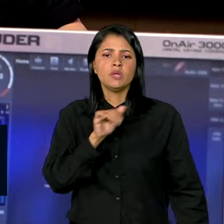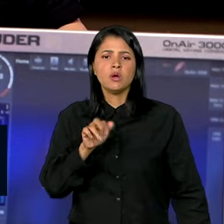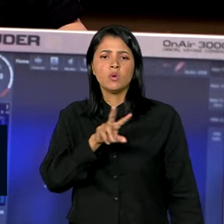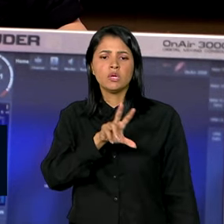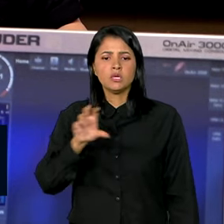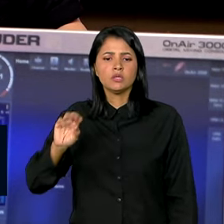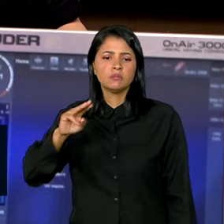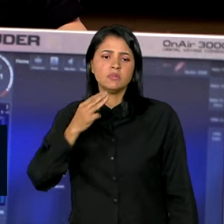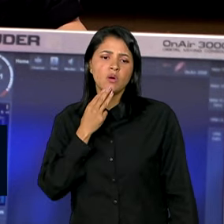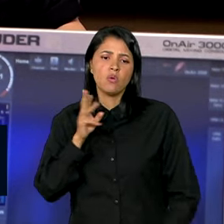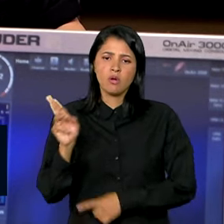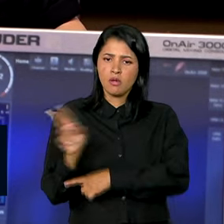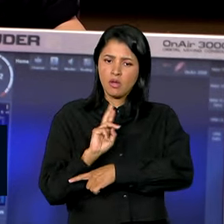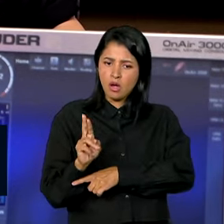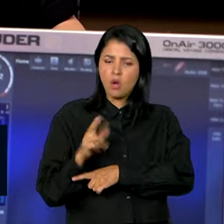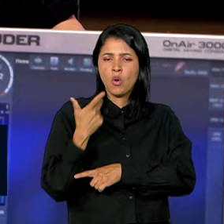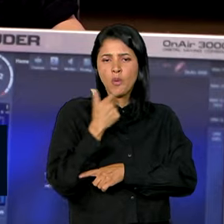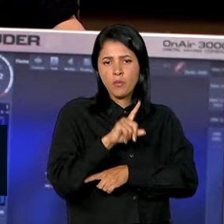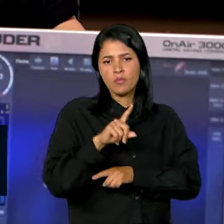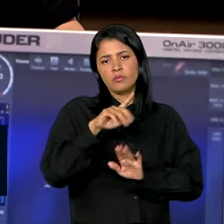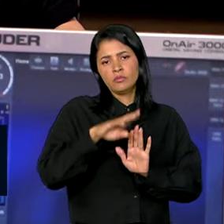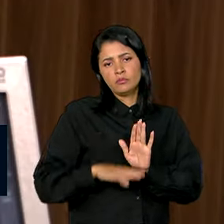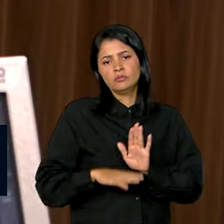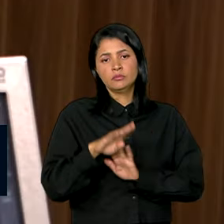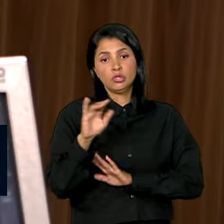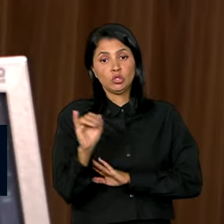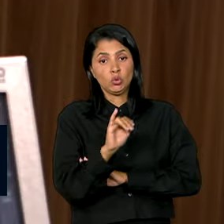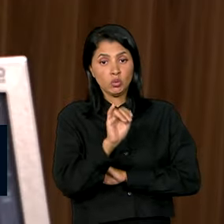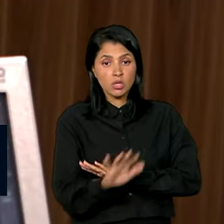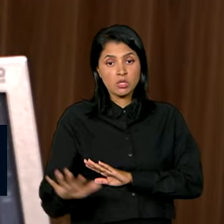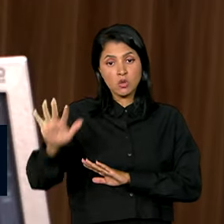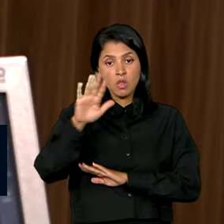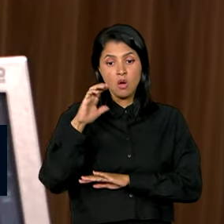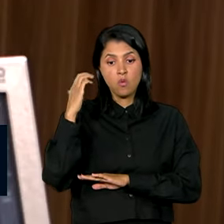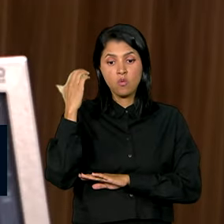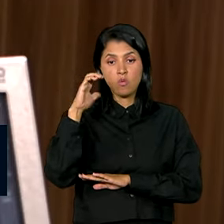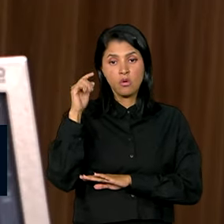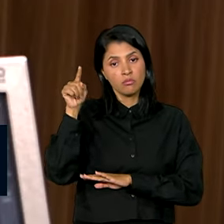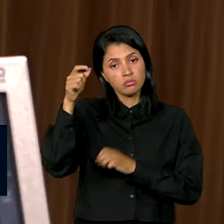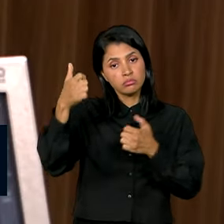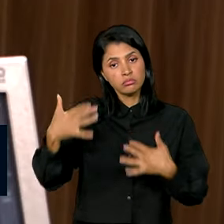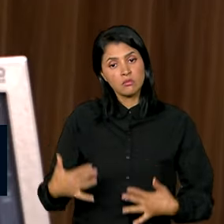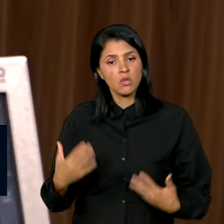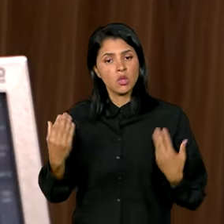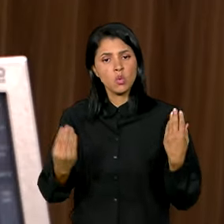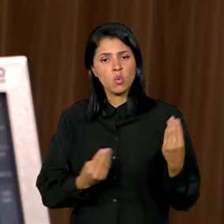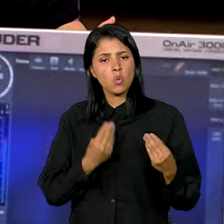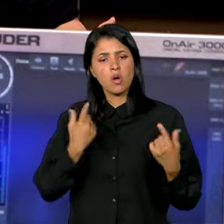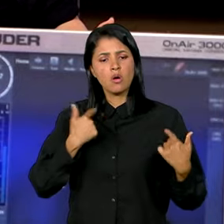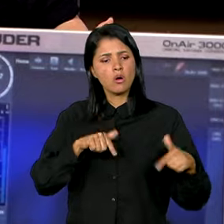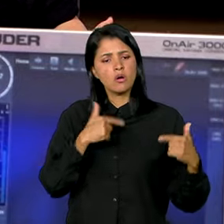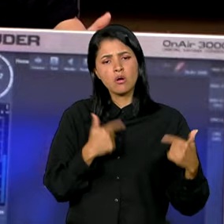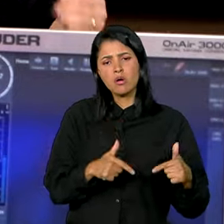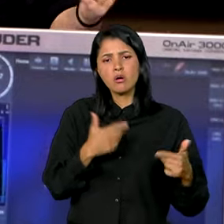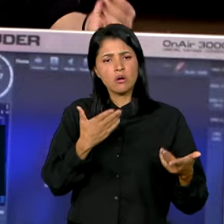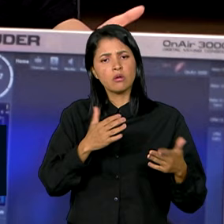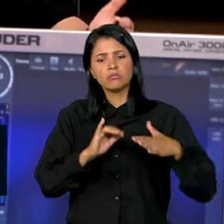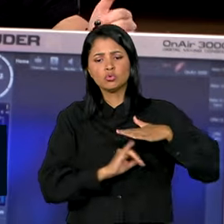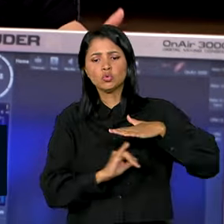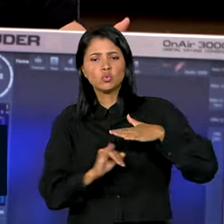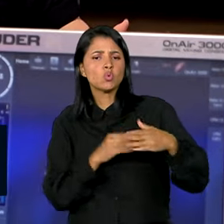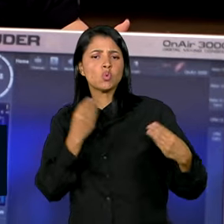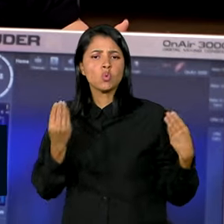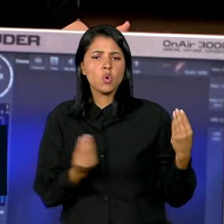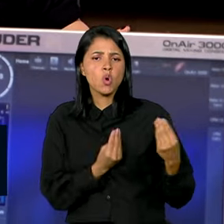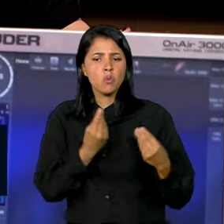milhões de reais para o programa dos Institutos Nacionais de Ciência. Queria então que a senhora começasse explicando qual que é o trabalho desses institutos,